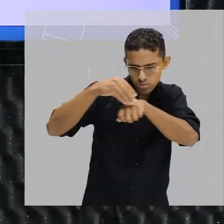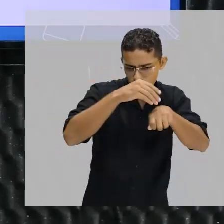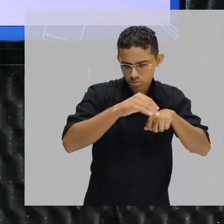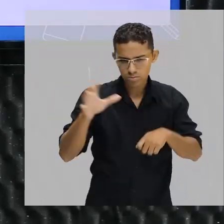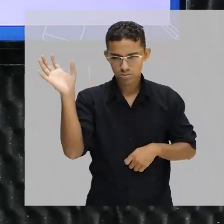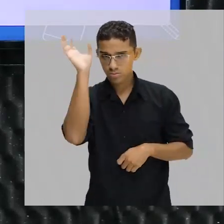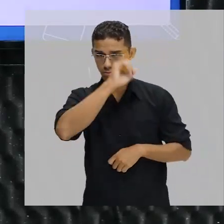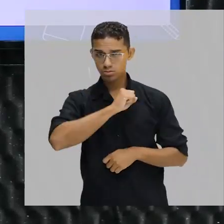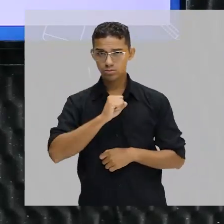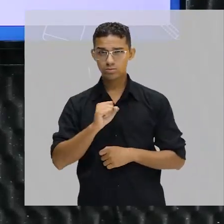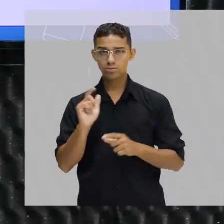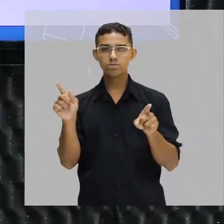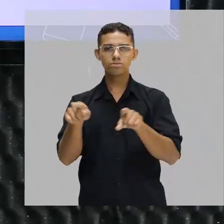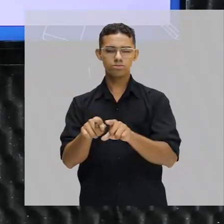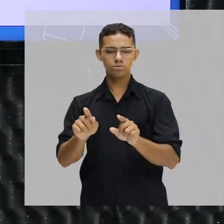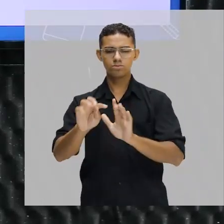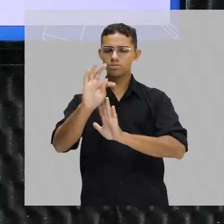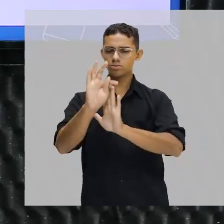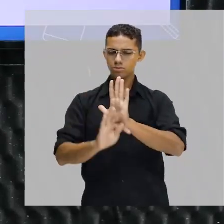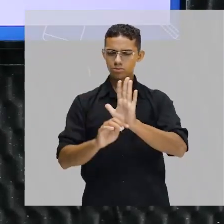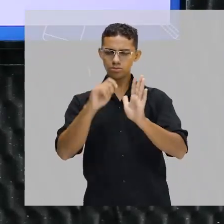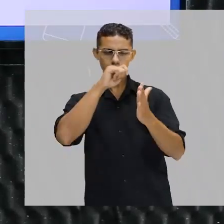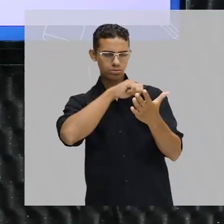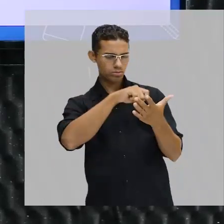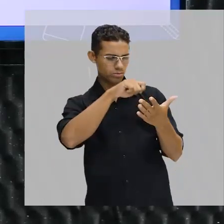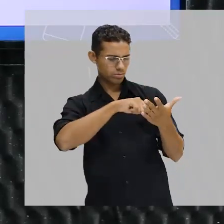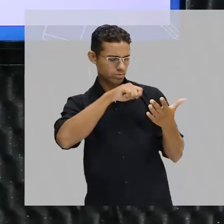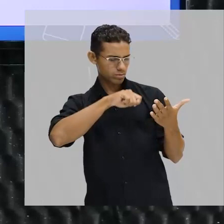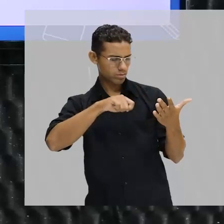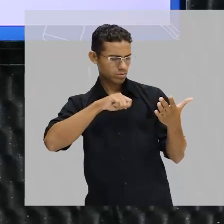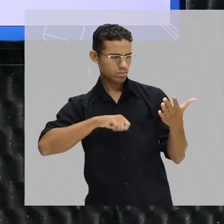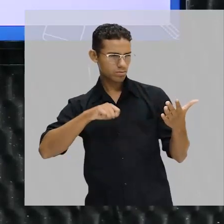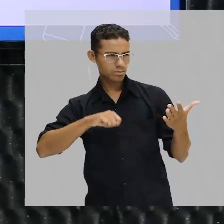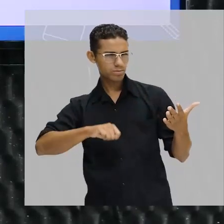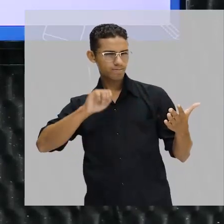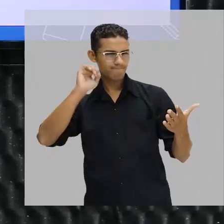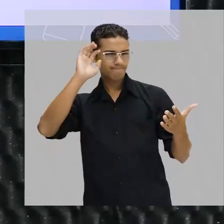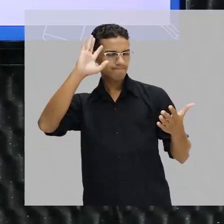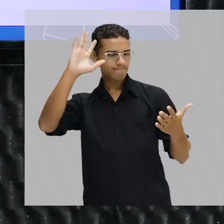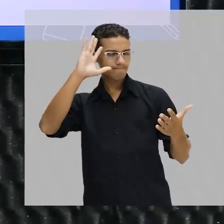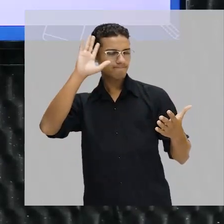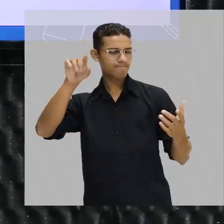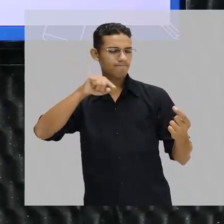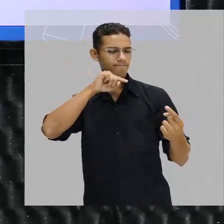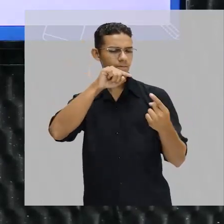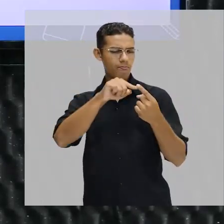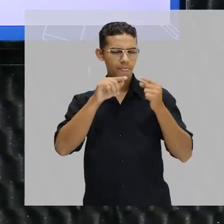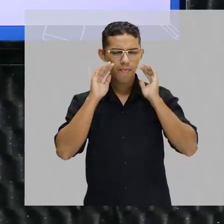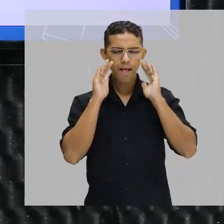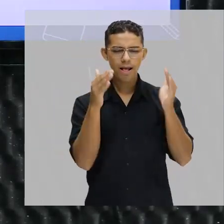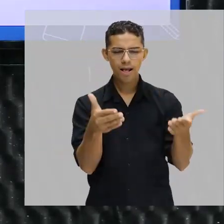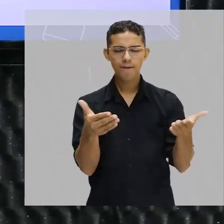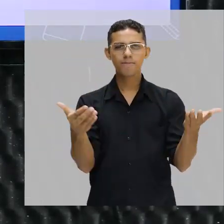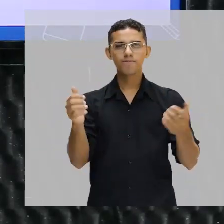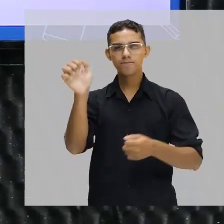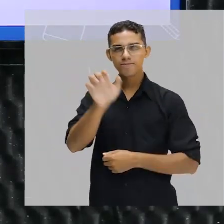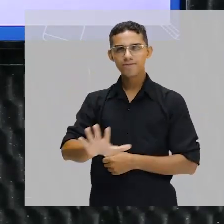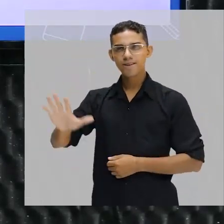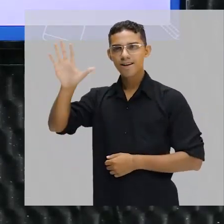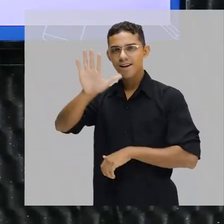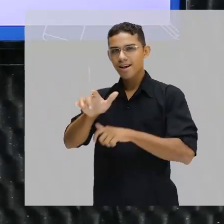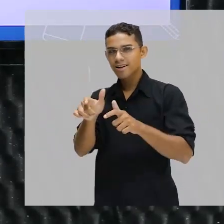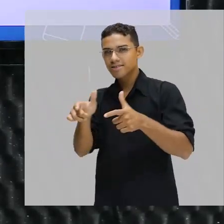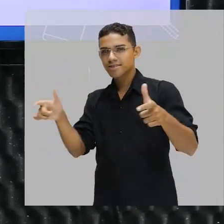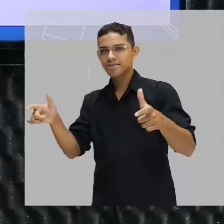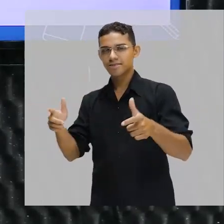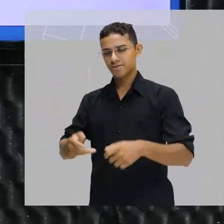temos uma intencionalidade. Então, nós vamos ver que os gêneros textuais, eles são muito amplos e fazem parte da